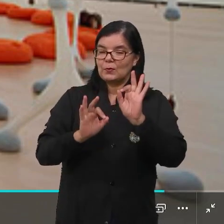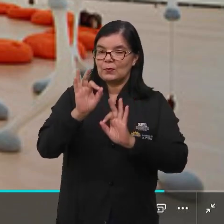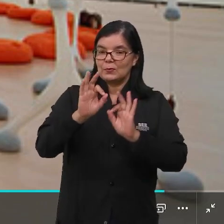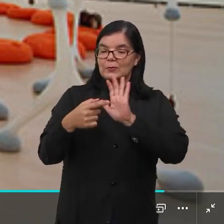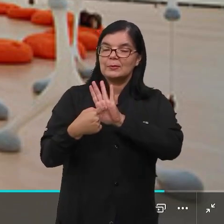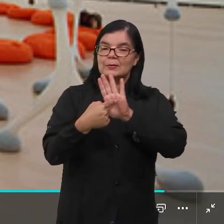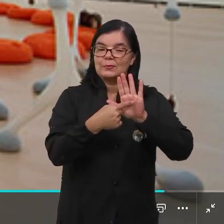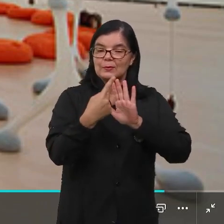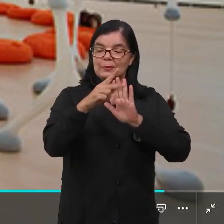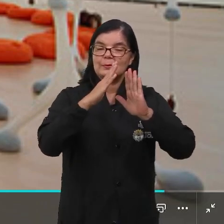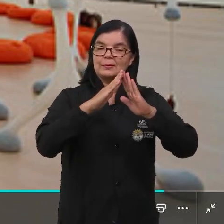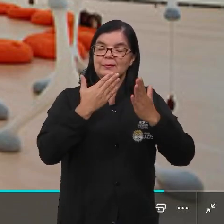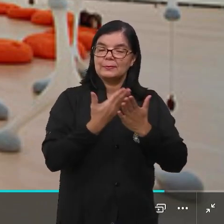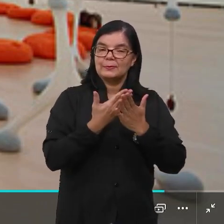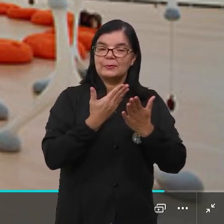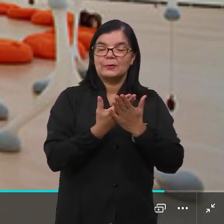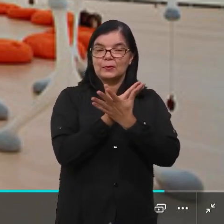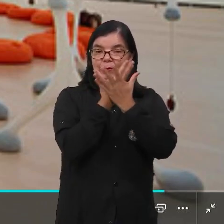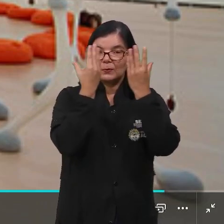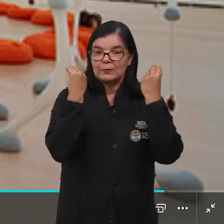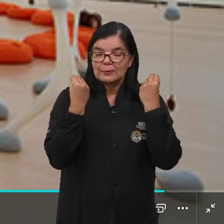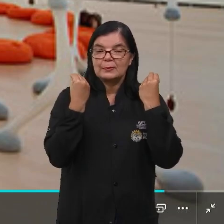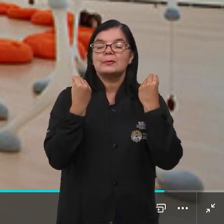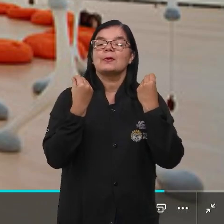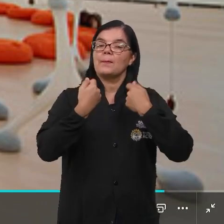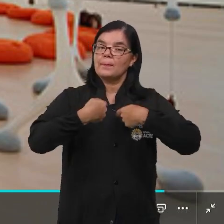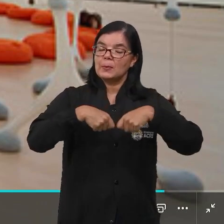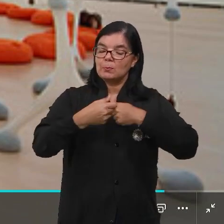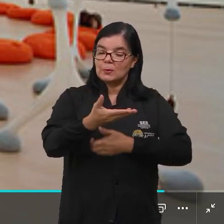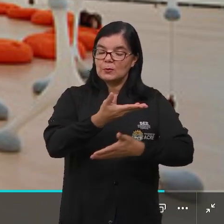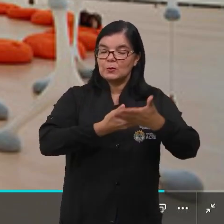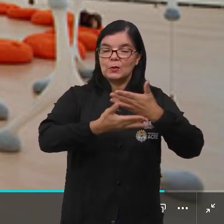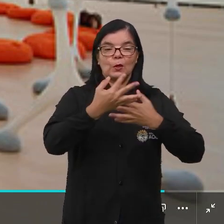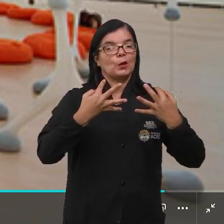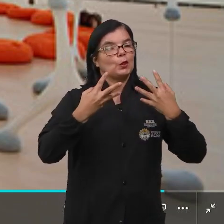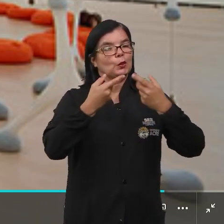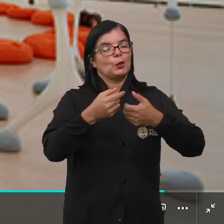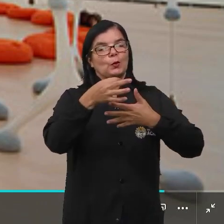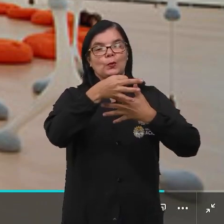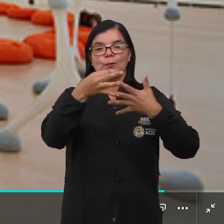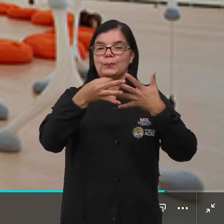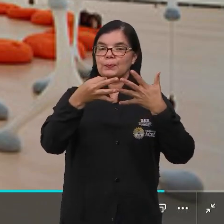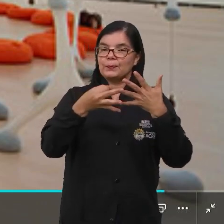uma exposição na sua escola, não esqueça que precisa envolver todos